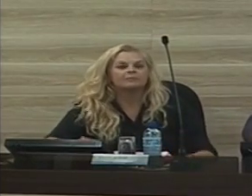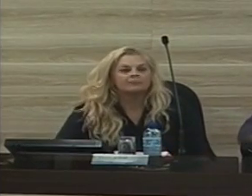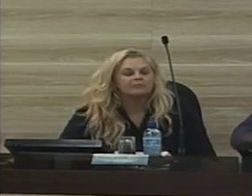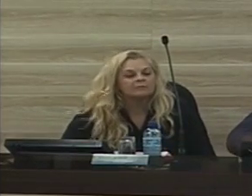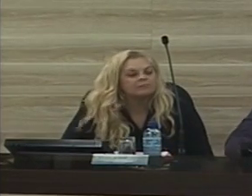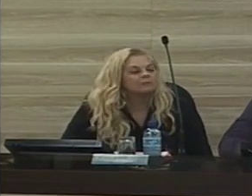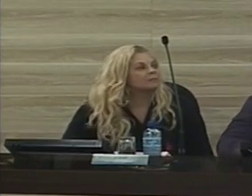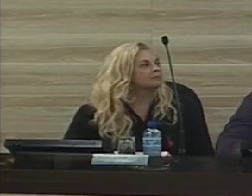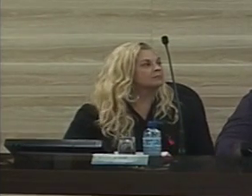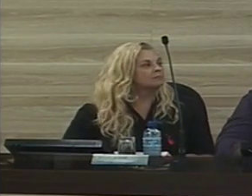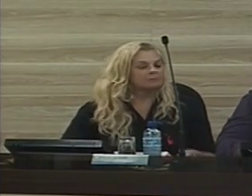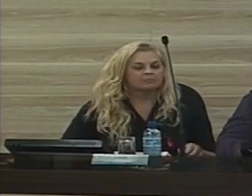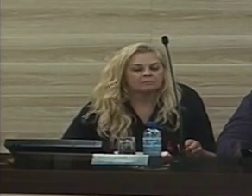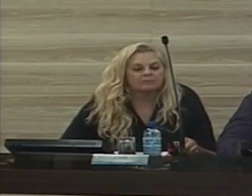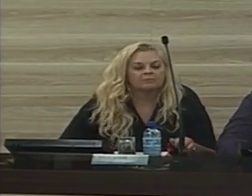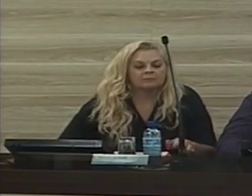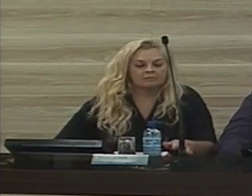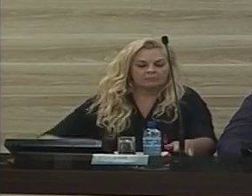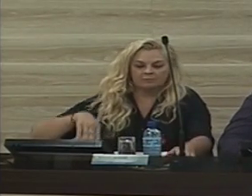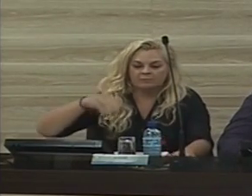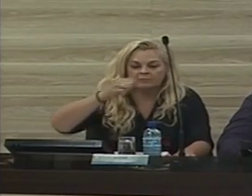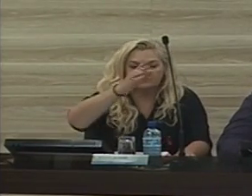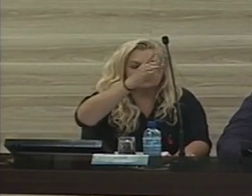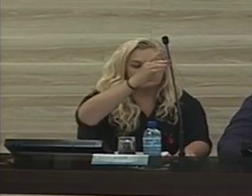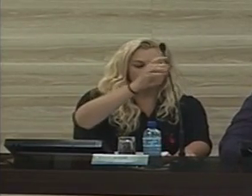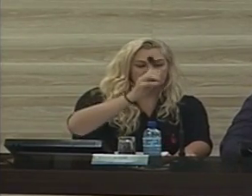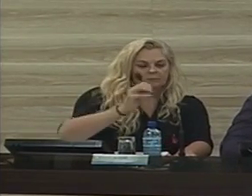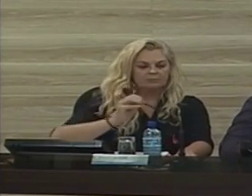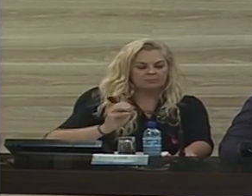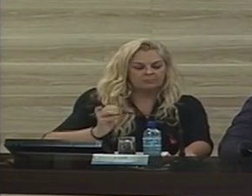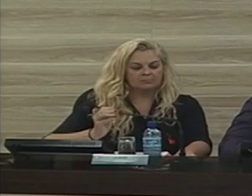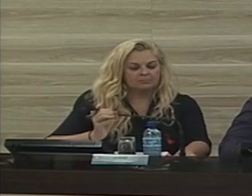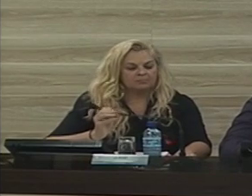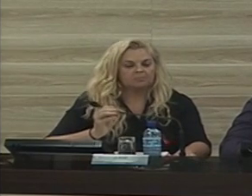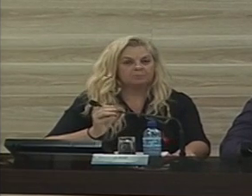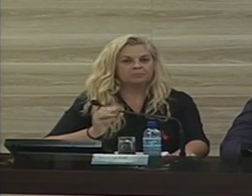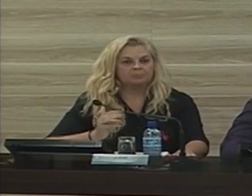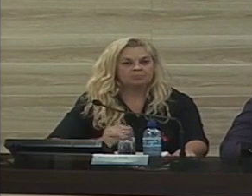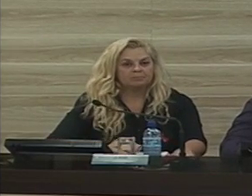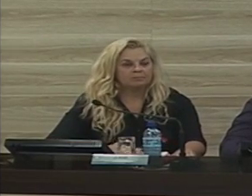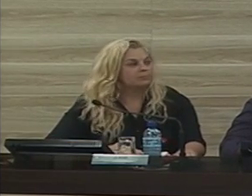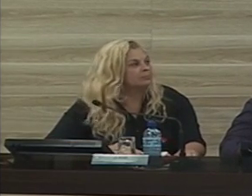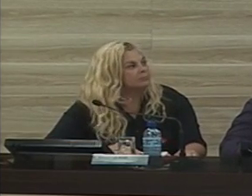Peço aos senhores vereadores que registrem suas presenças.